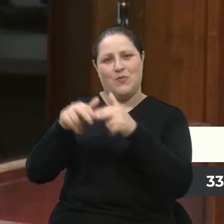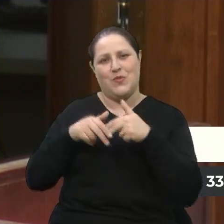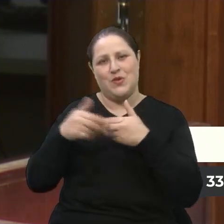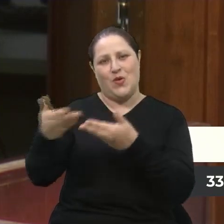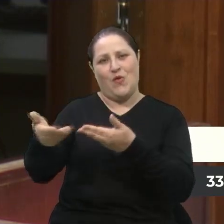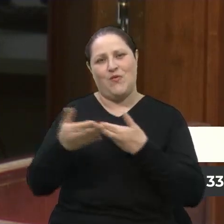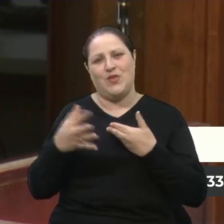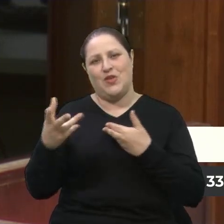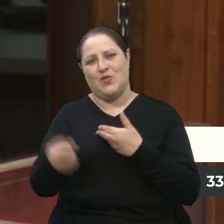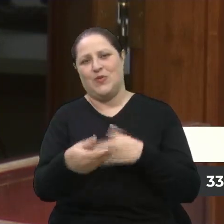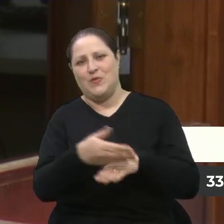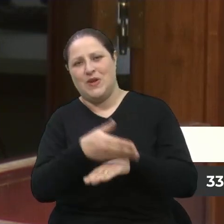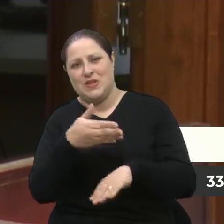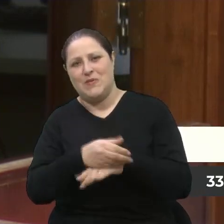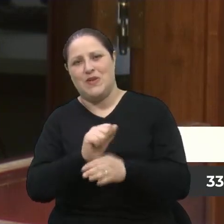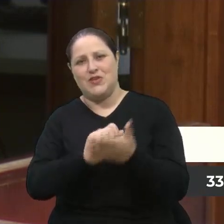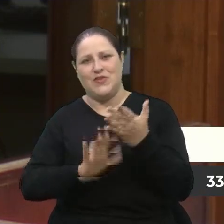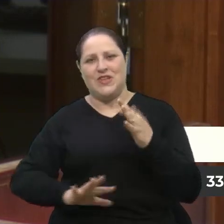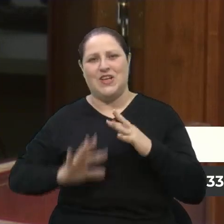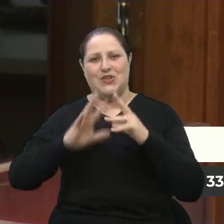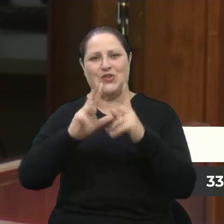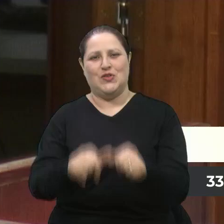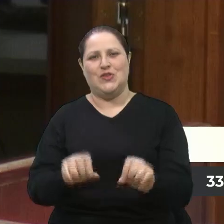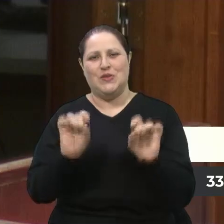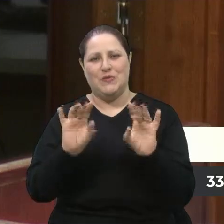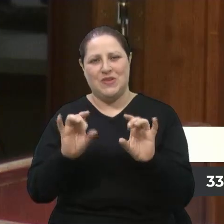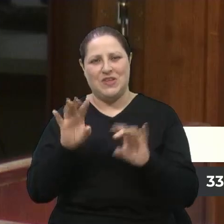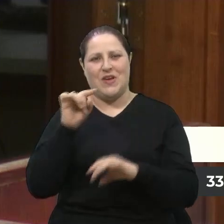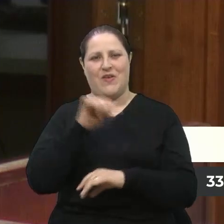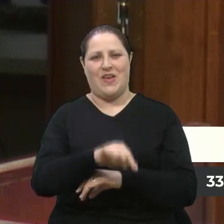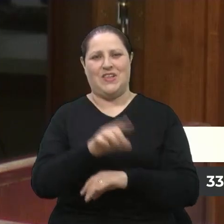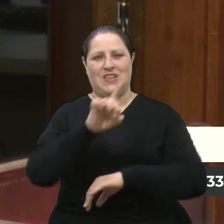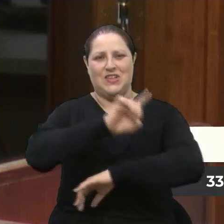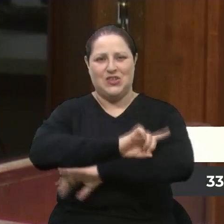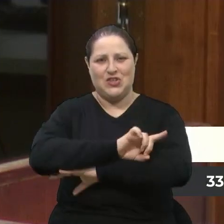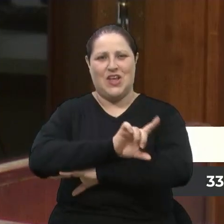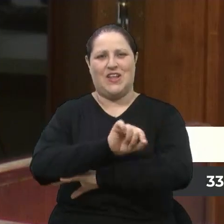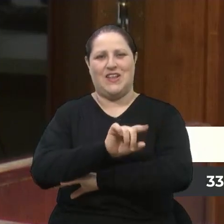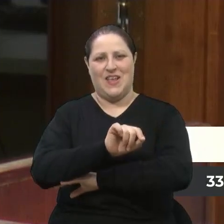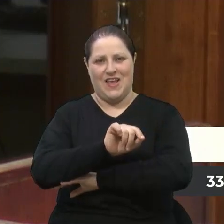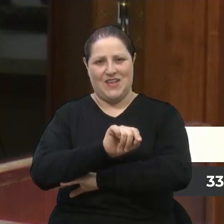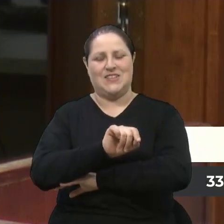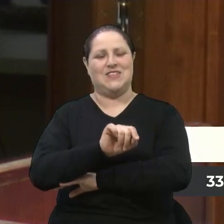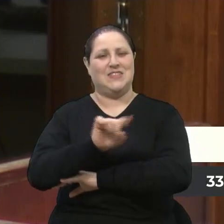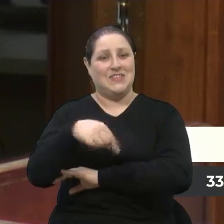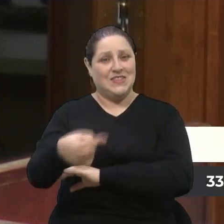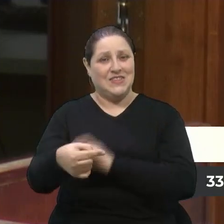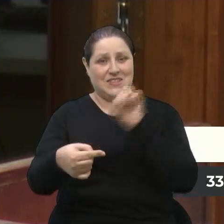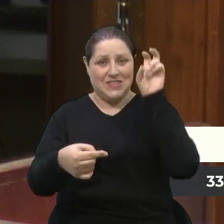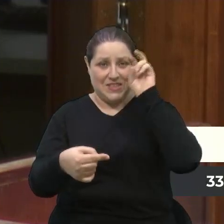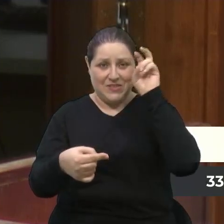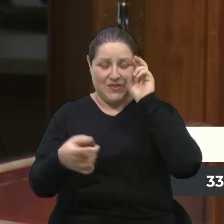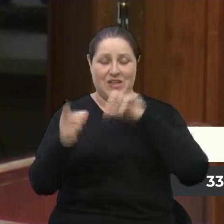participem das atividades todas, e em especial dessa no dia 10, quinta-feira,